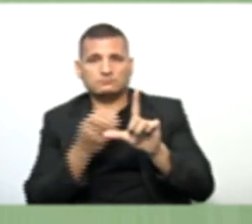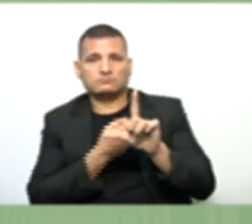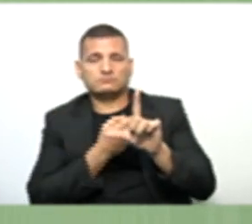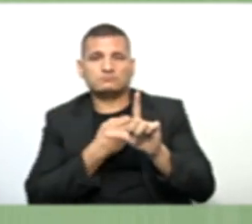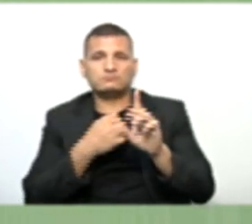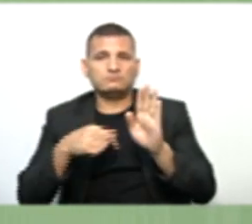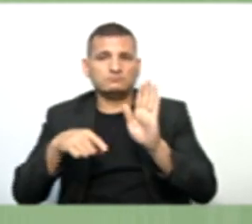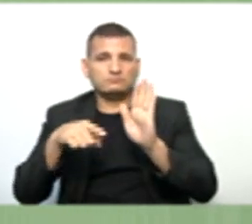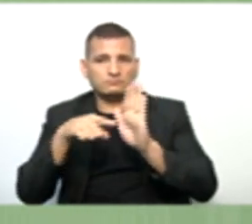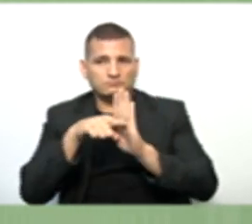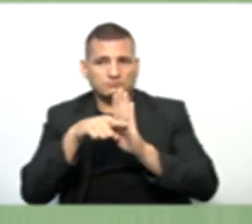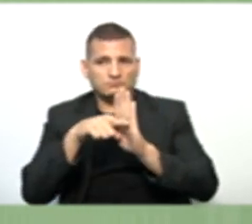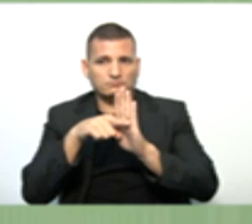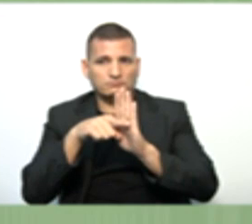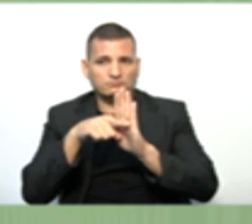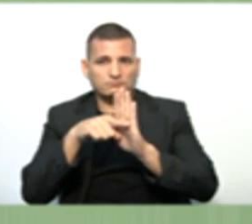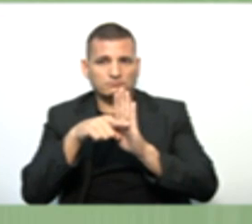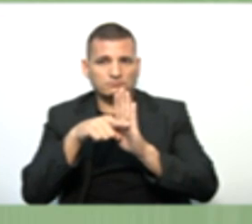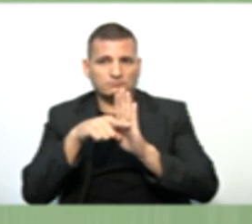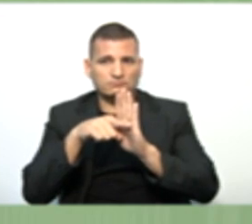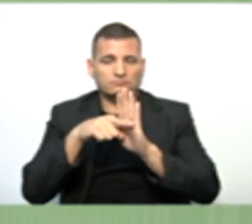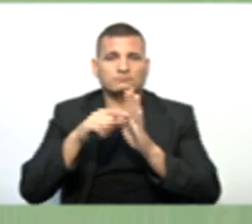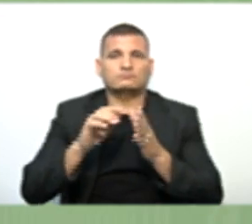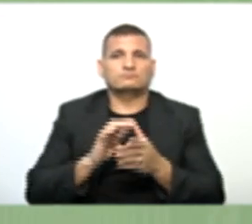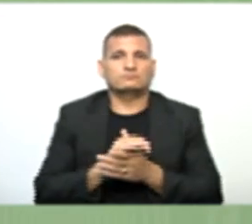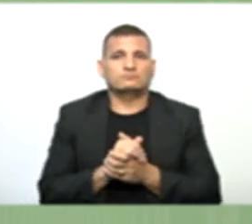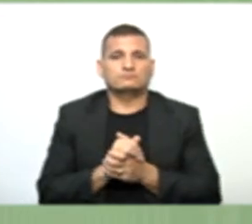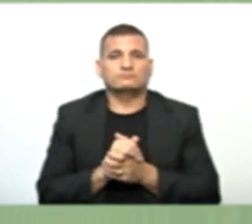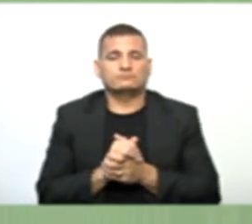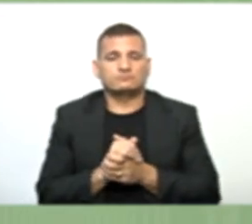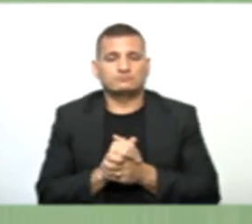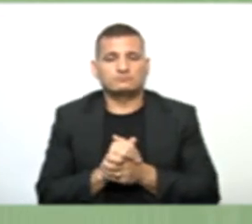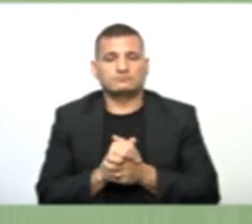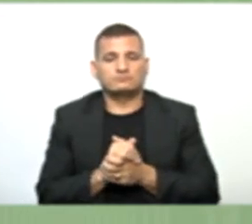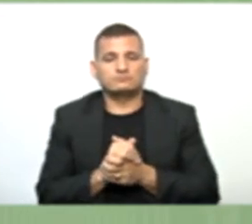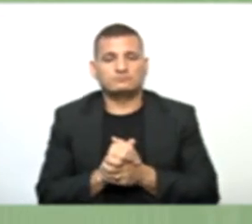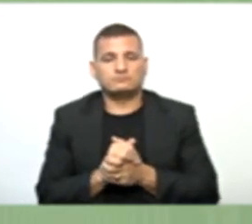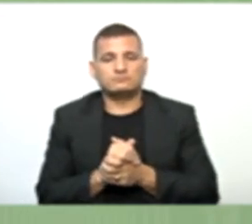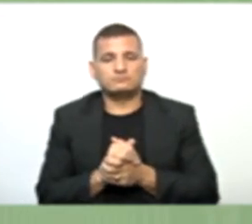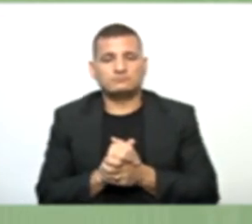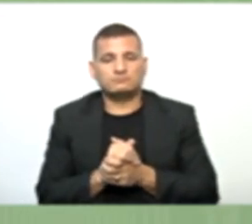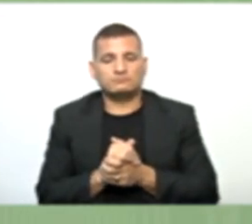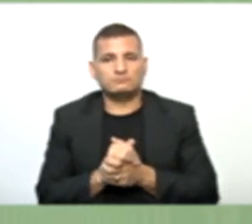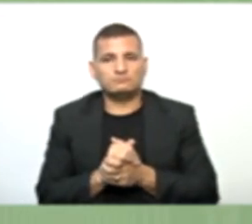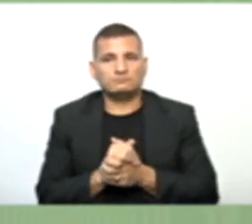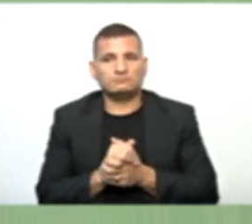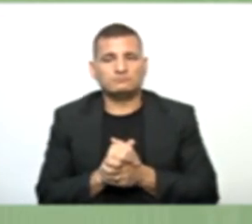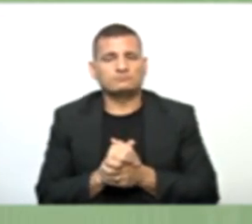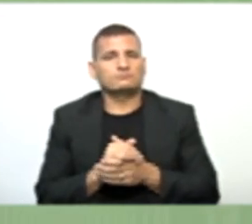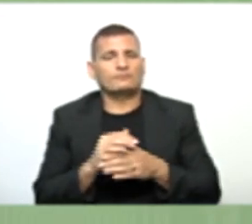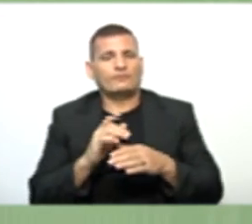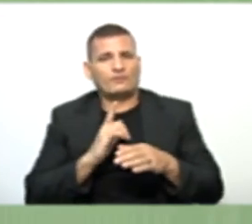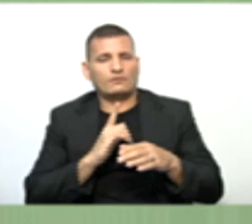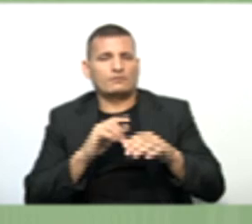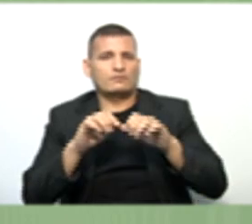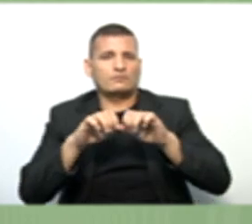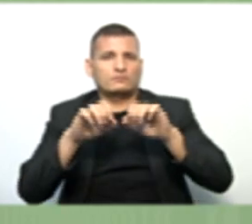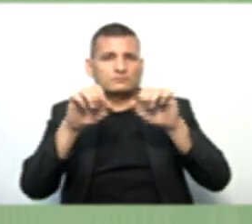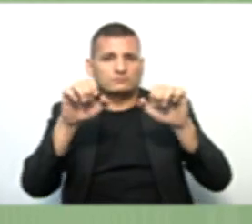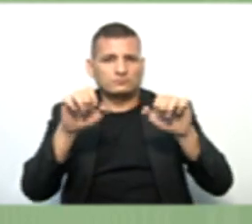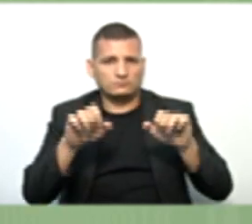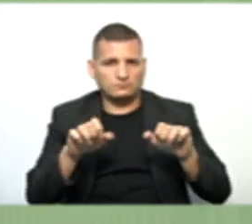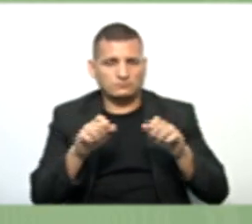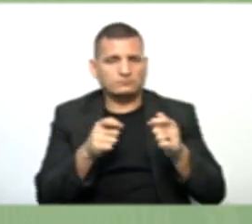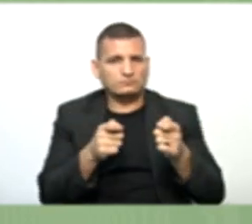número digitado é negativo, certo? E ainda nós temos as estruturas de controle de